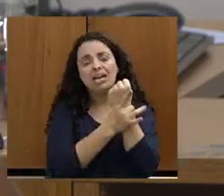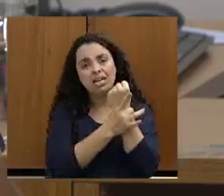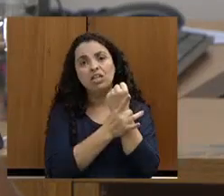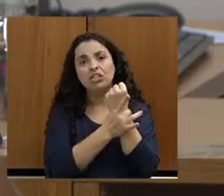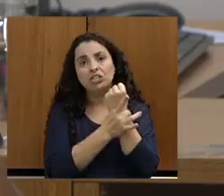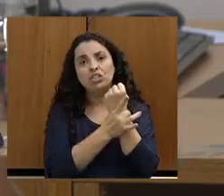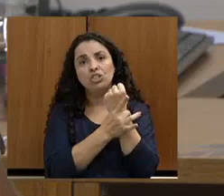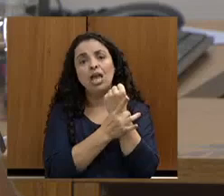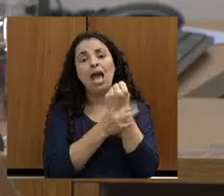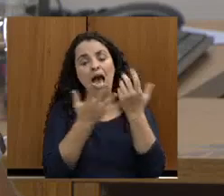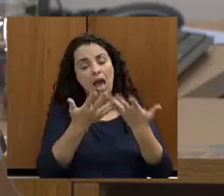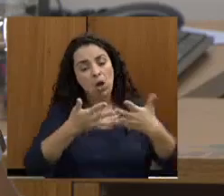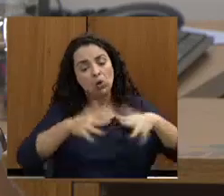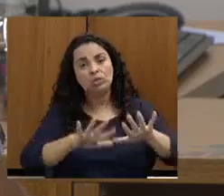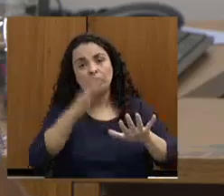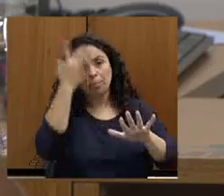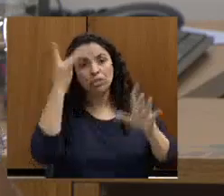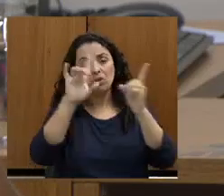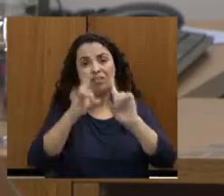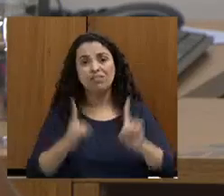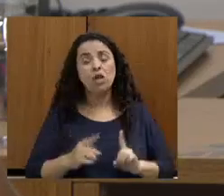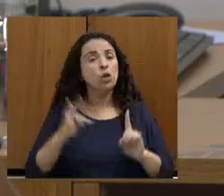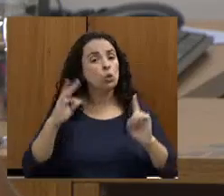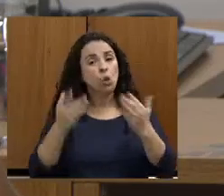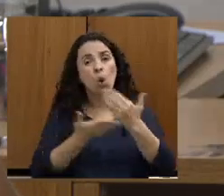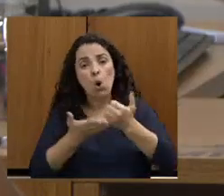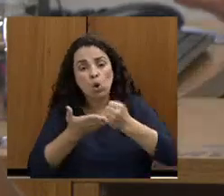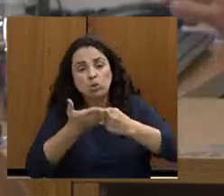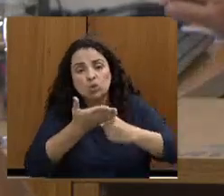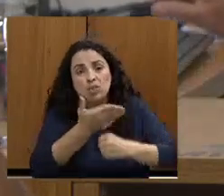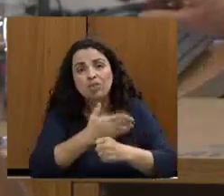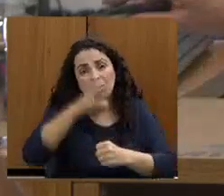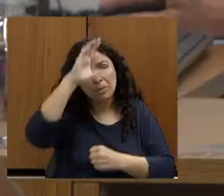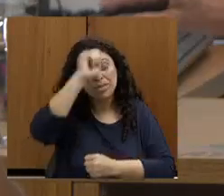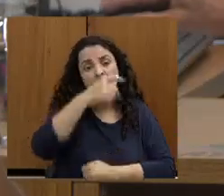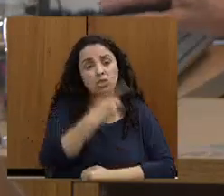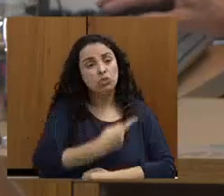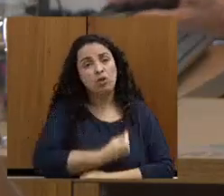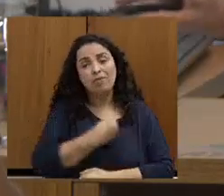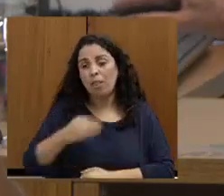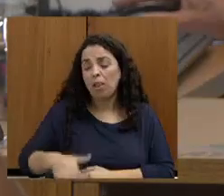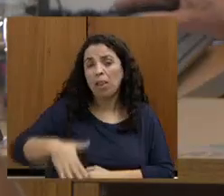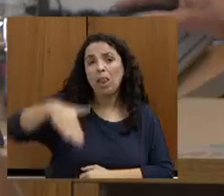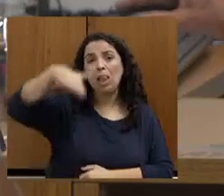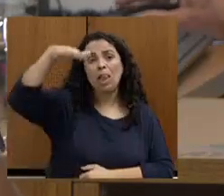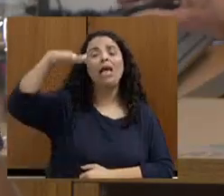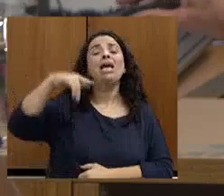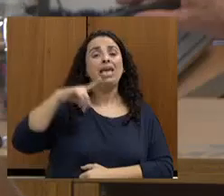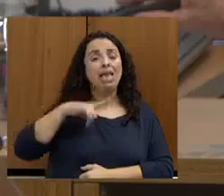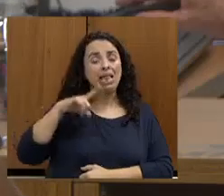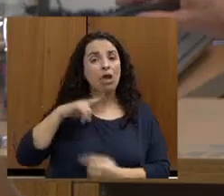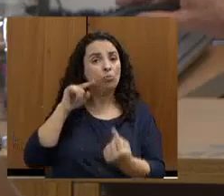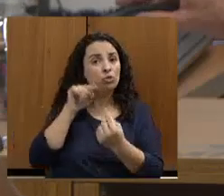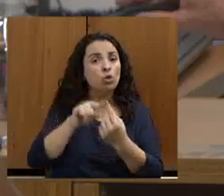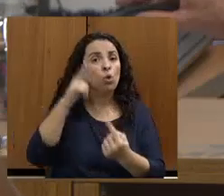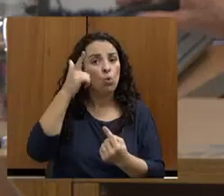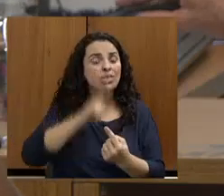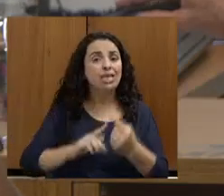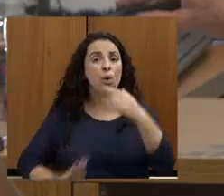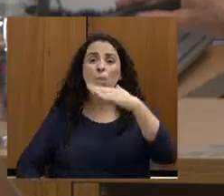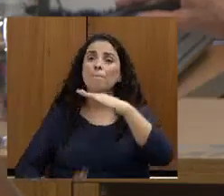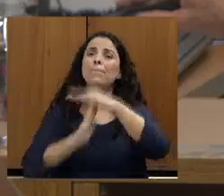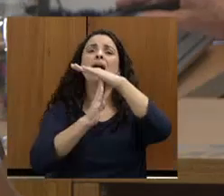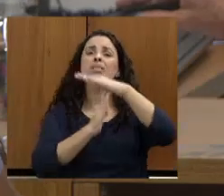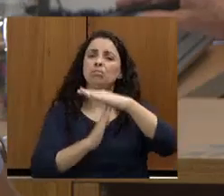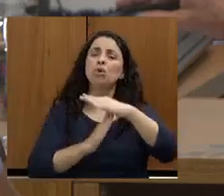todos os níveis e aprendizado ao longo de toda a vida, de forma a alcançar o máximo desenvolvimento